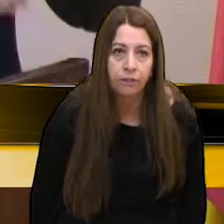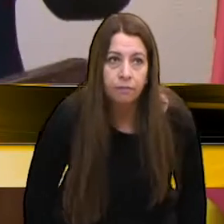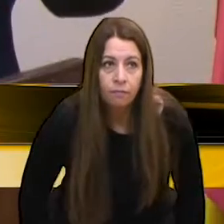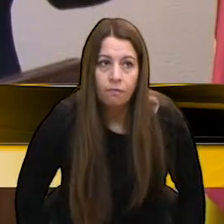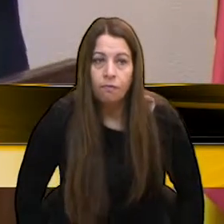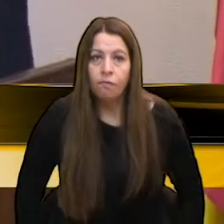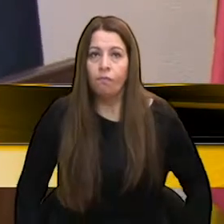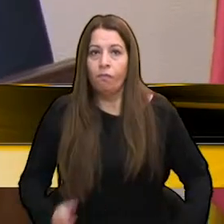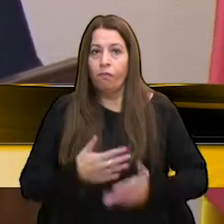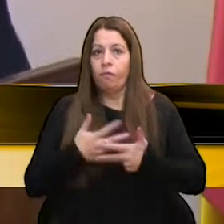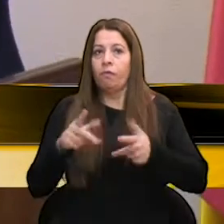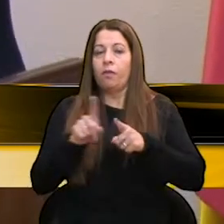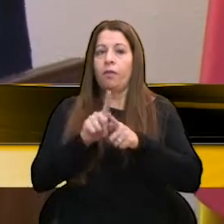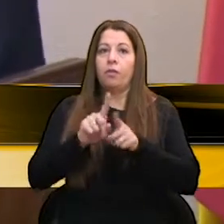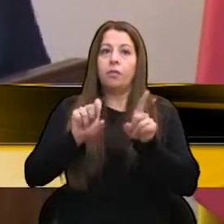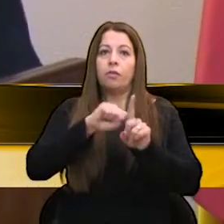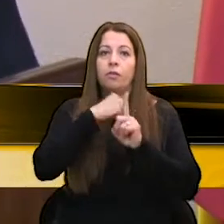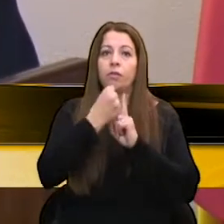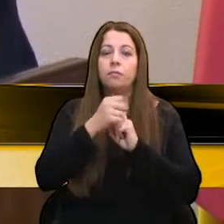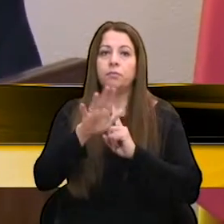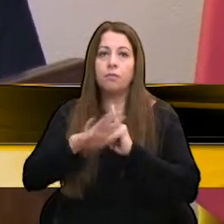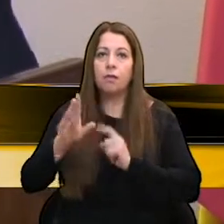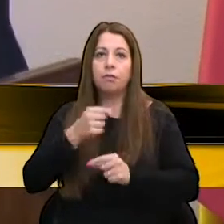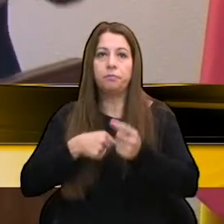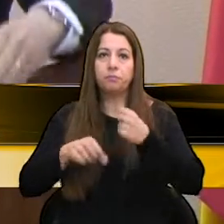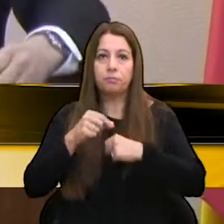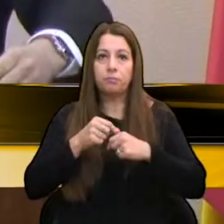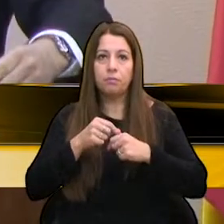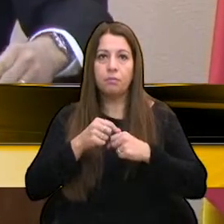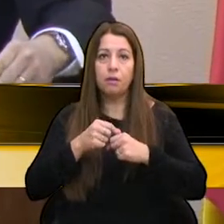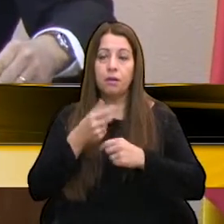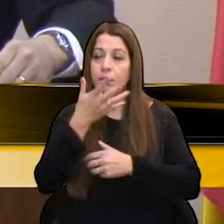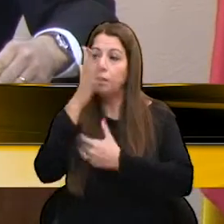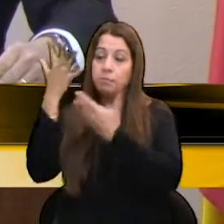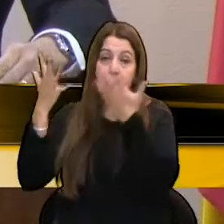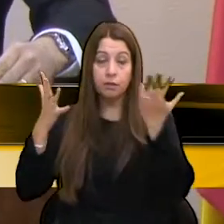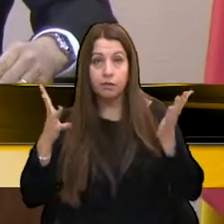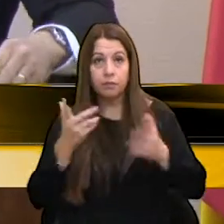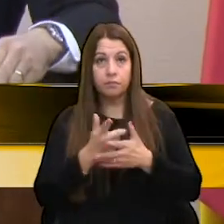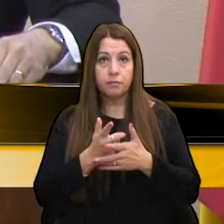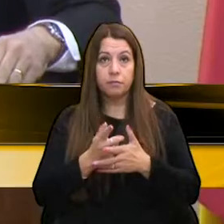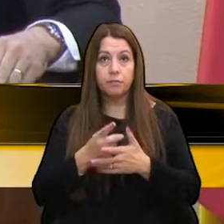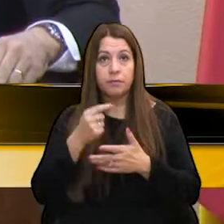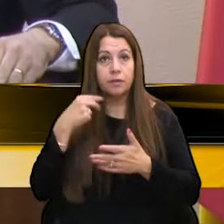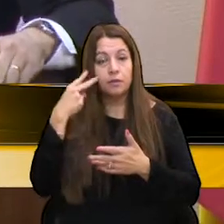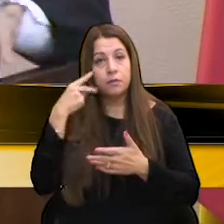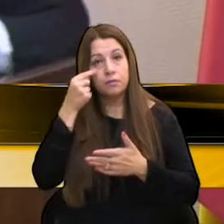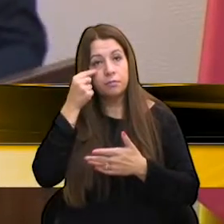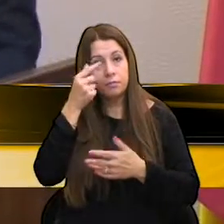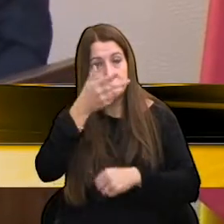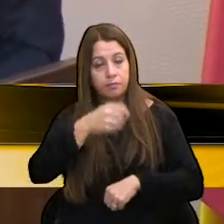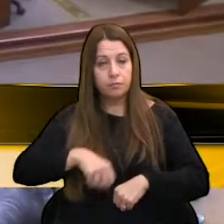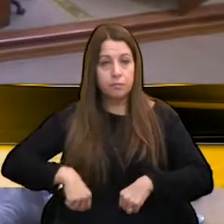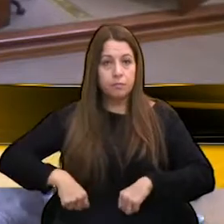sejam eles na órbita social, econômica e ambiental, que é isso que nós precisamos. Vereador Périco, sua